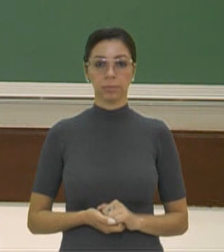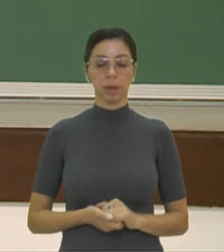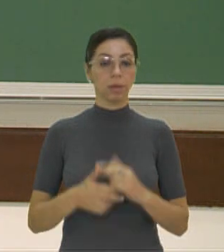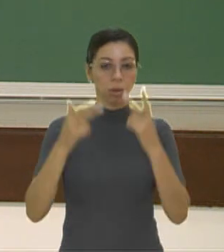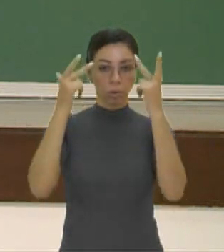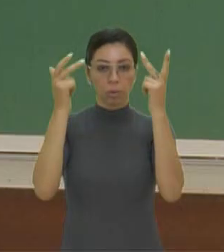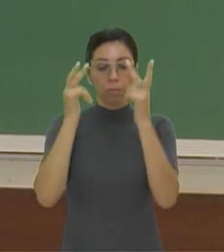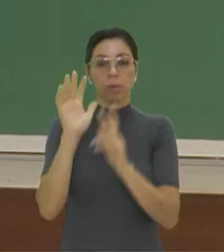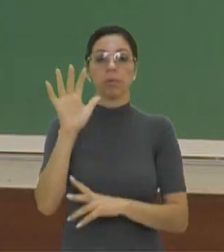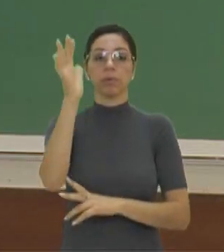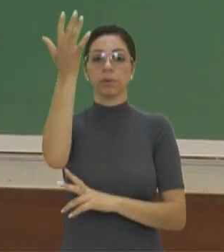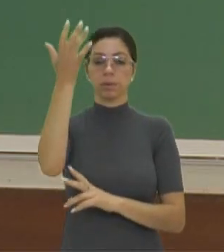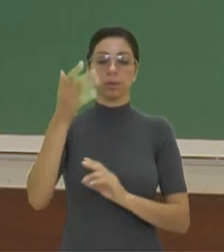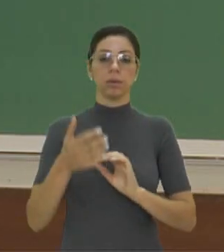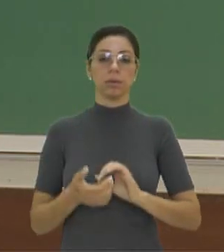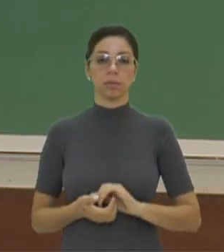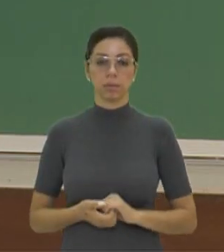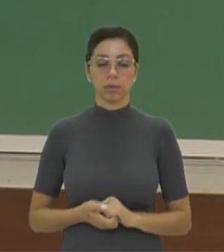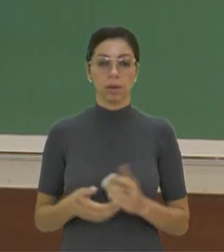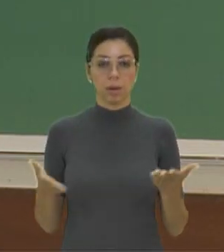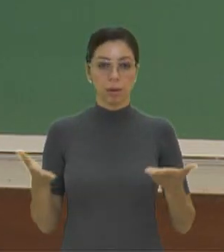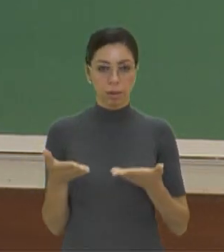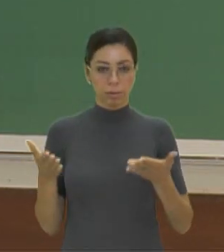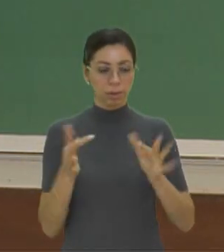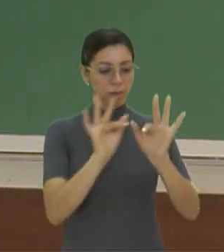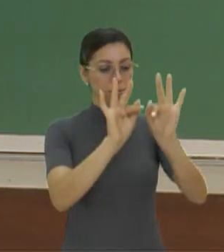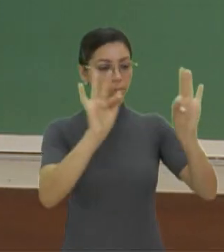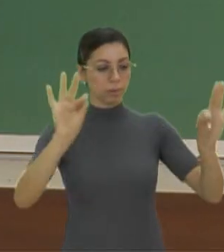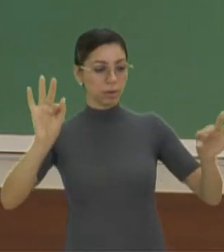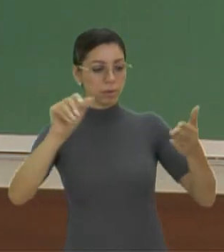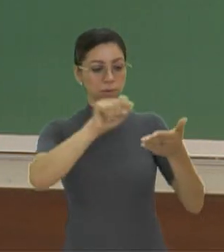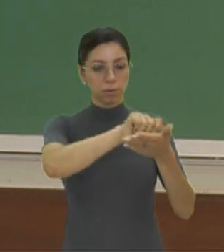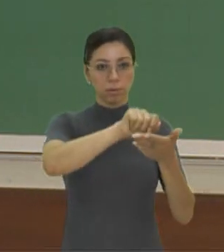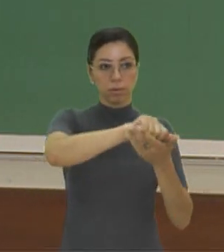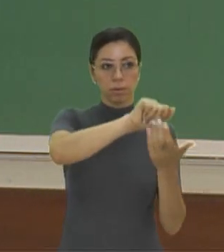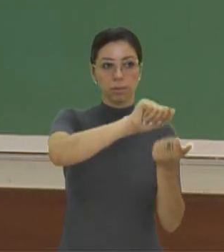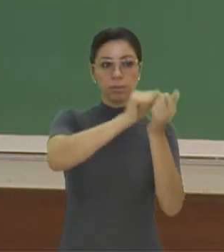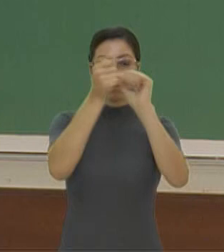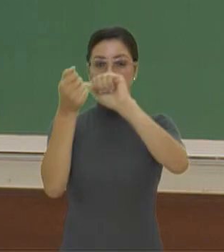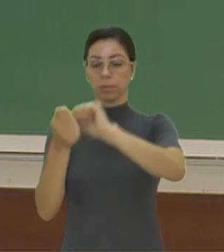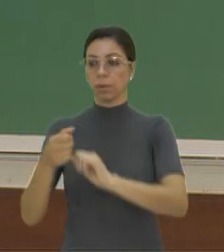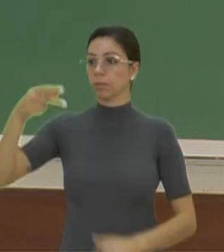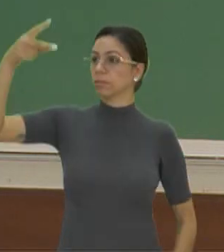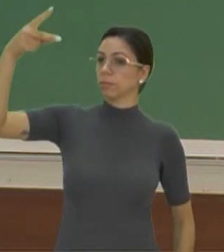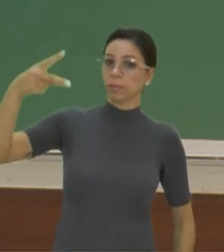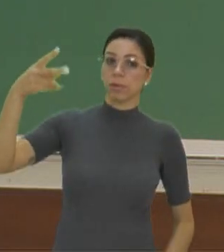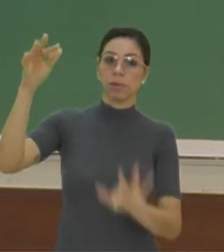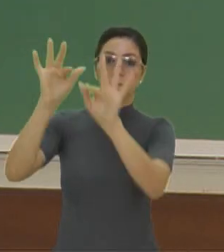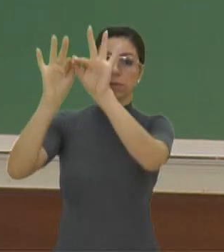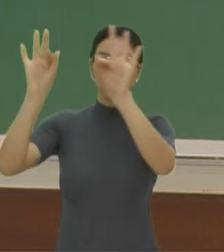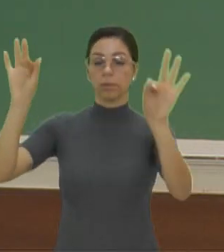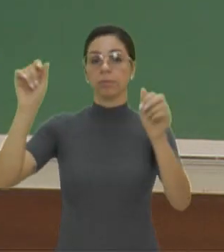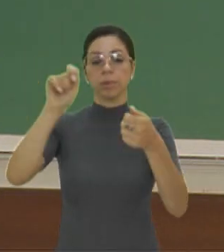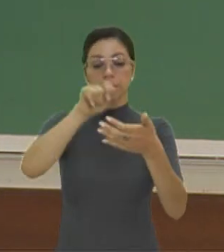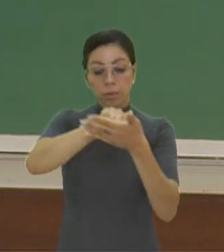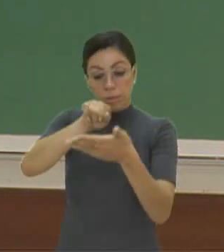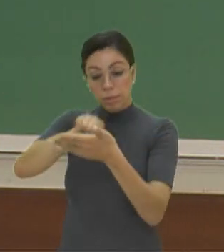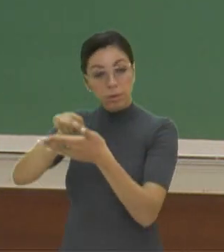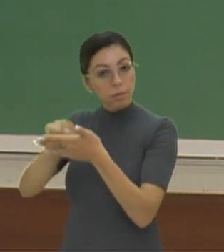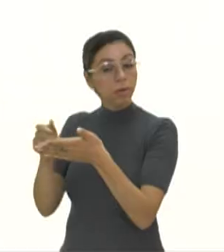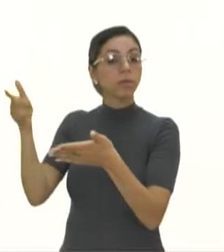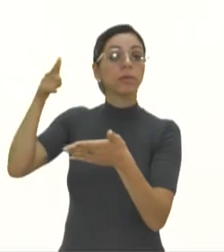Rewrite the sentences. Reescreva as frases. Nós temos duas frases aqui que vai auxiliar vocês para